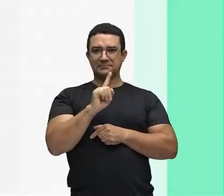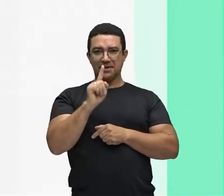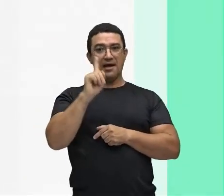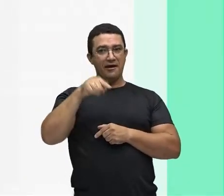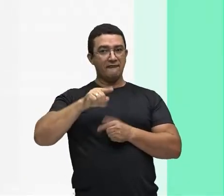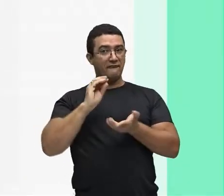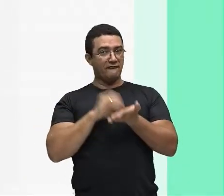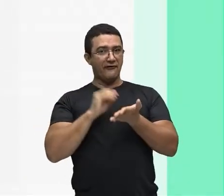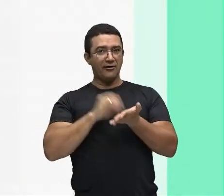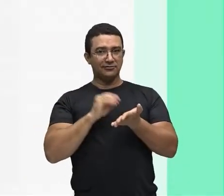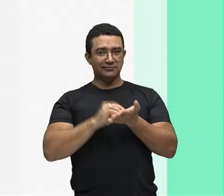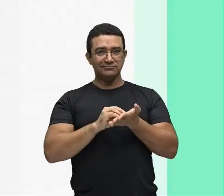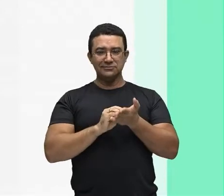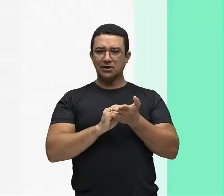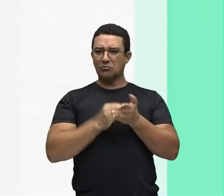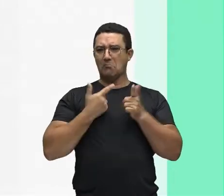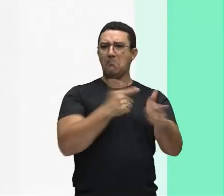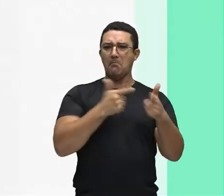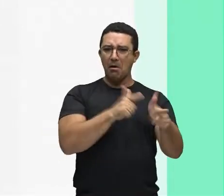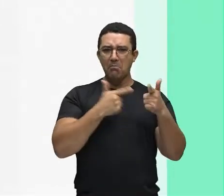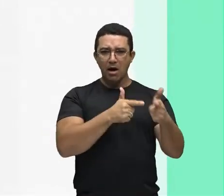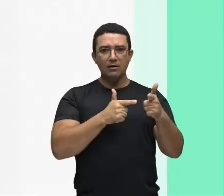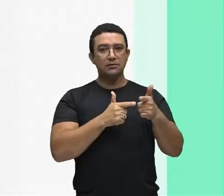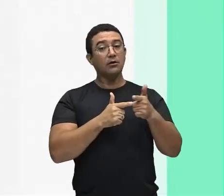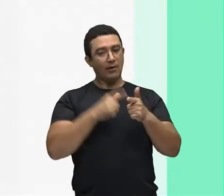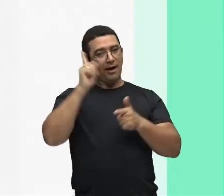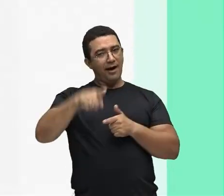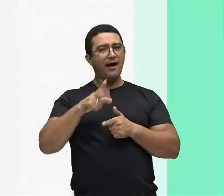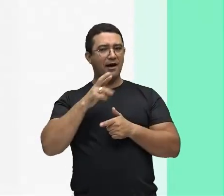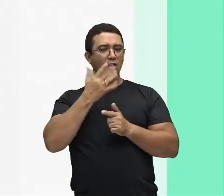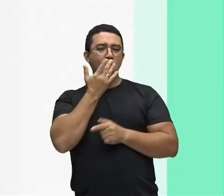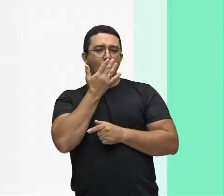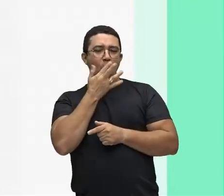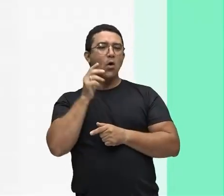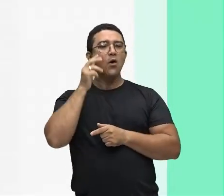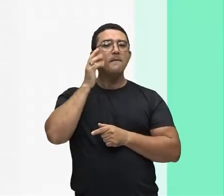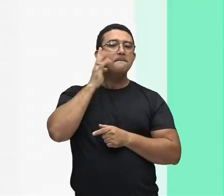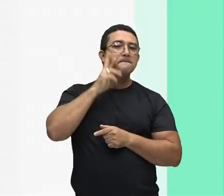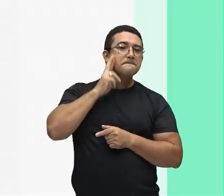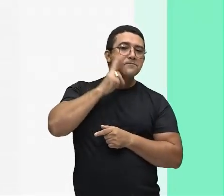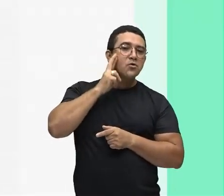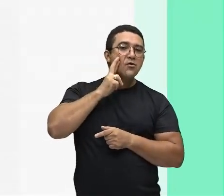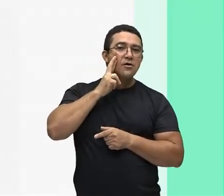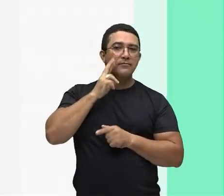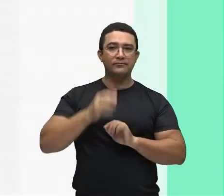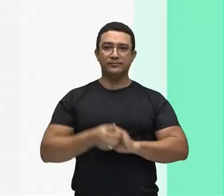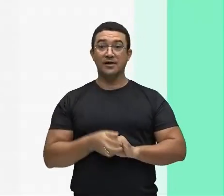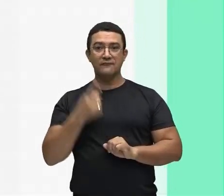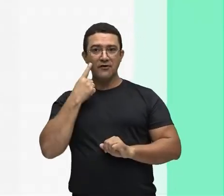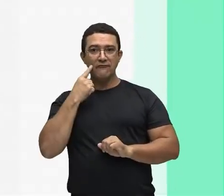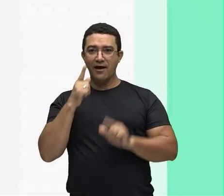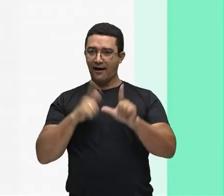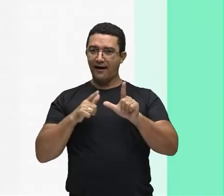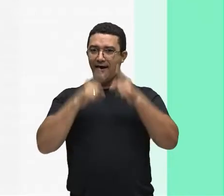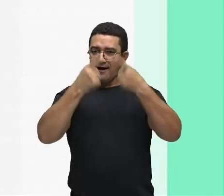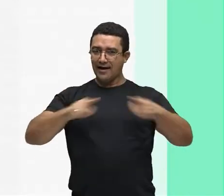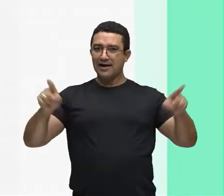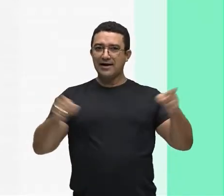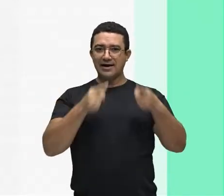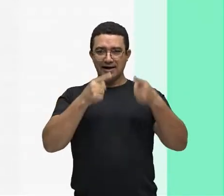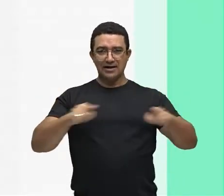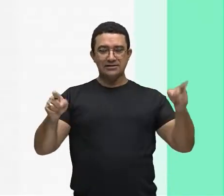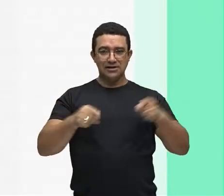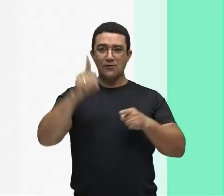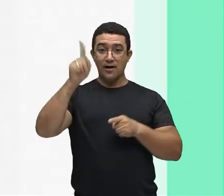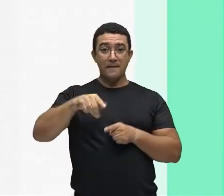extinção, por isso não provoque, é cor-de-rosa choque. Então aqui vocês têm uma letra de uma canção que foi escrita pela